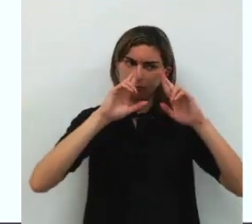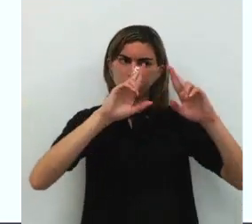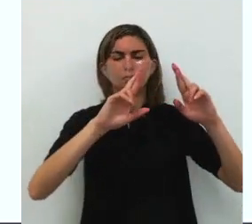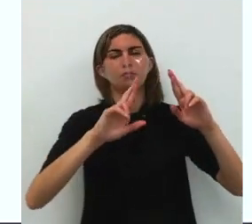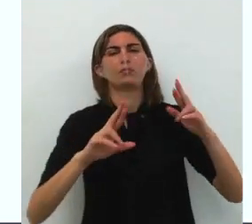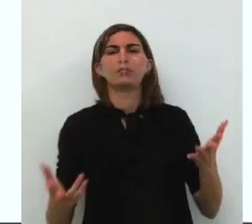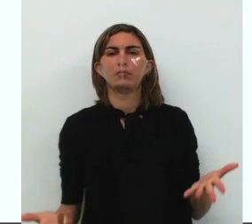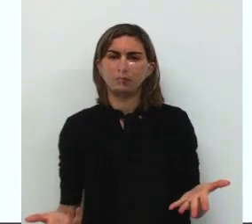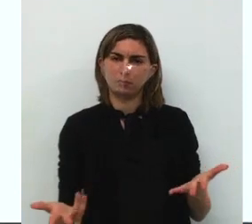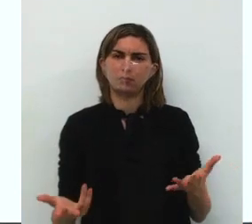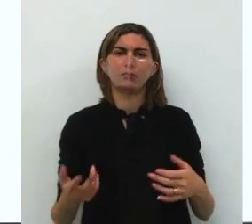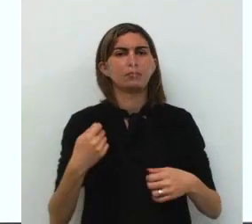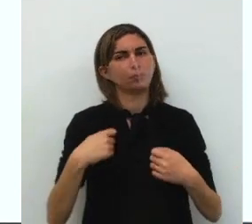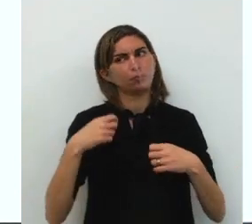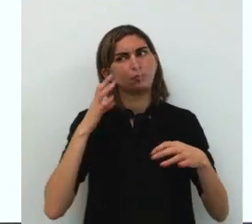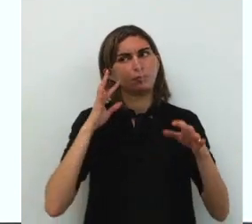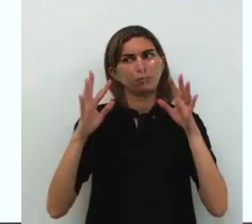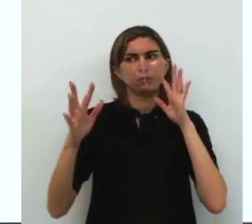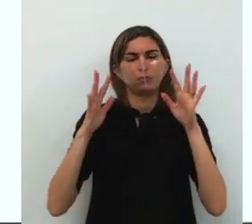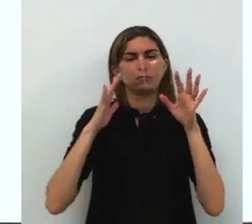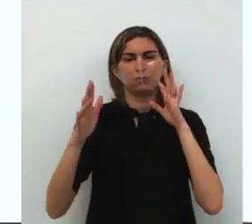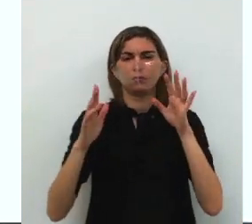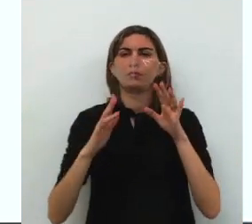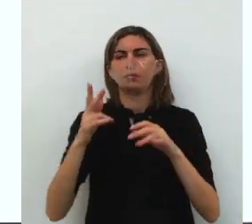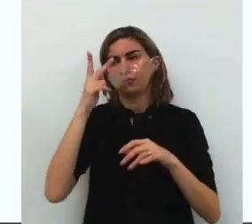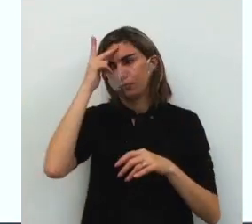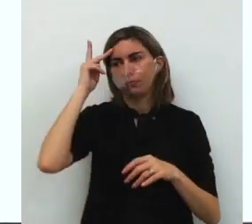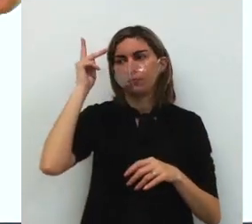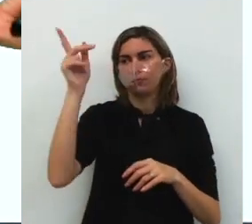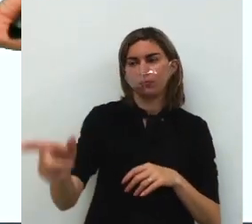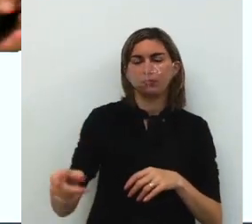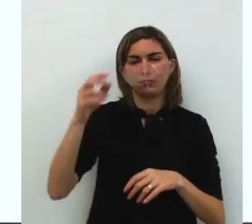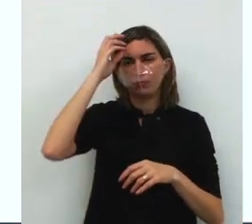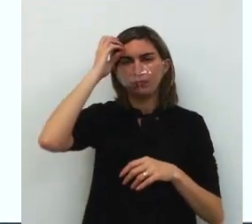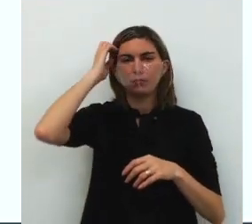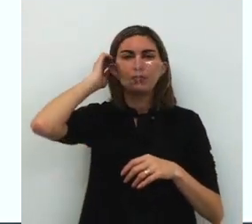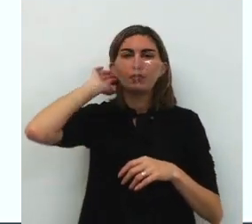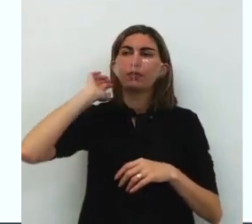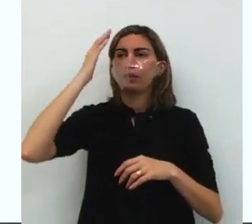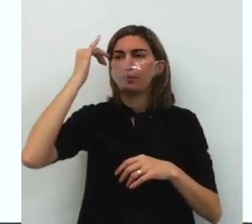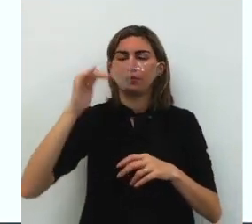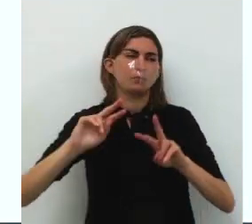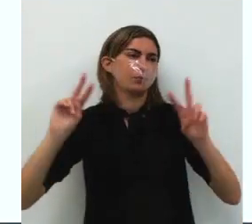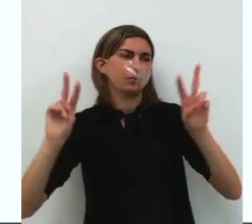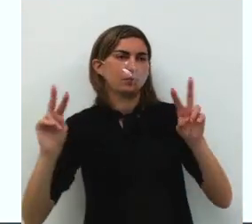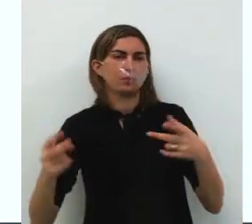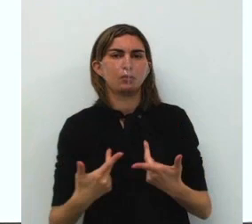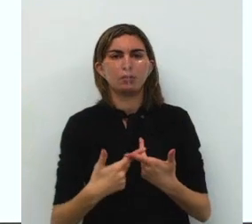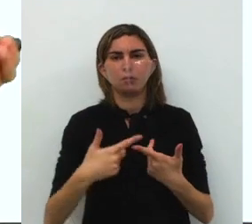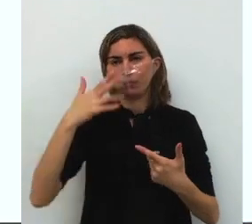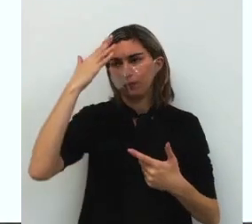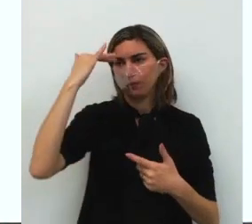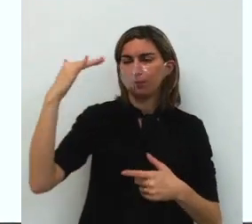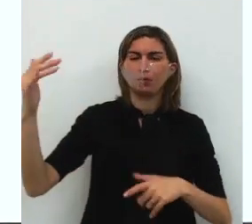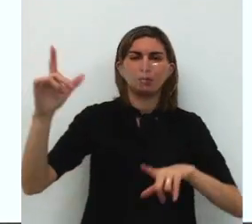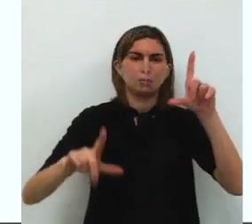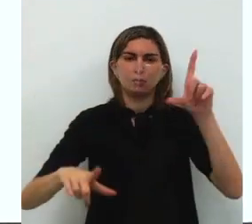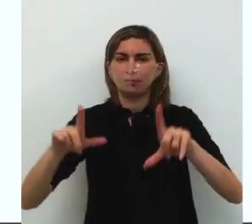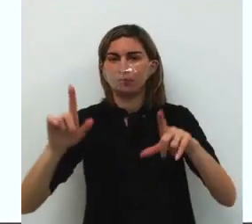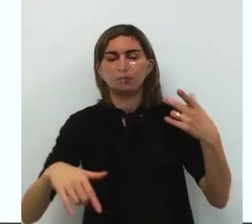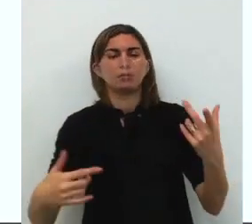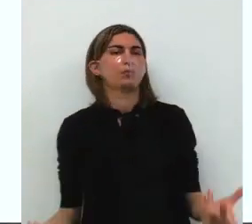respeitada. Então o público tem que ter esse respeito. Uma pessoa pública, por exemplo, um político, um